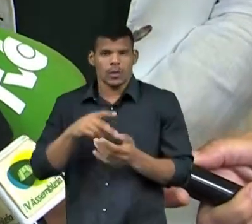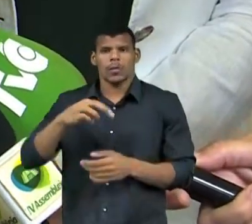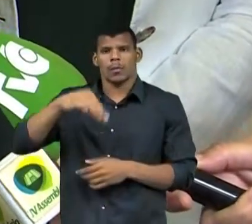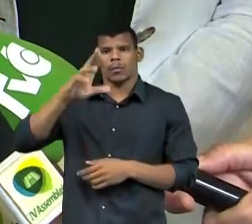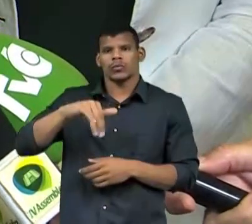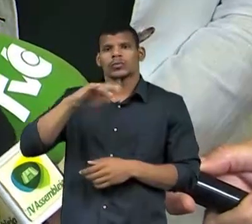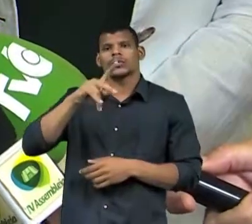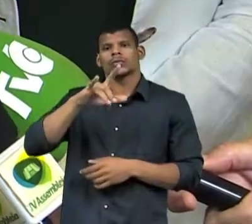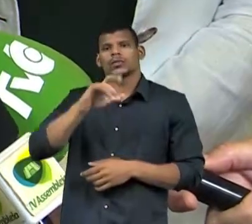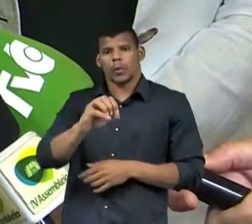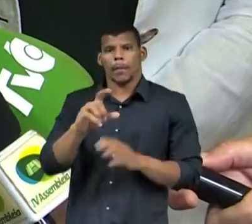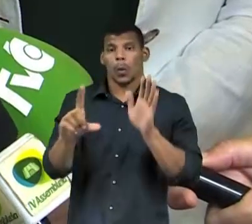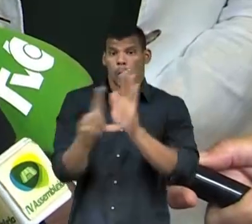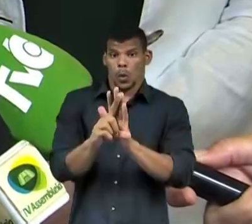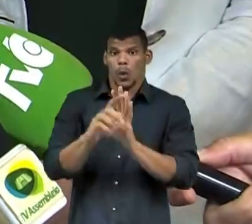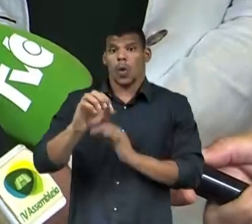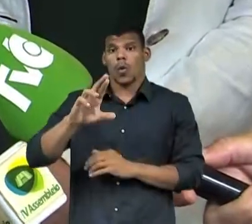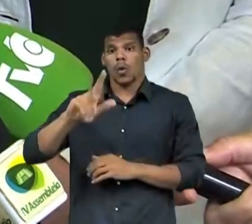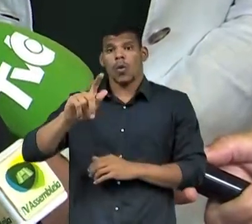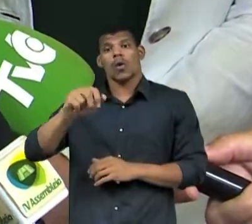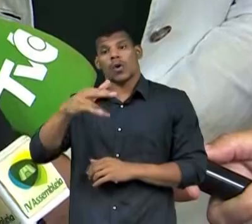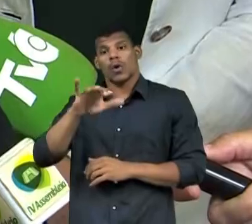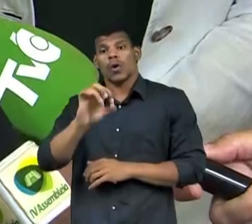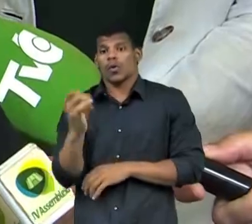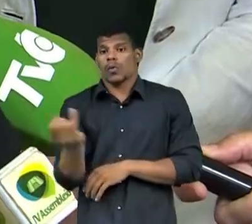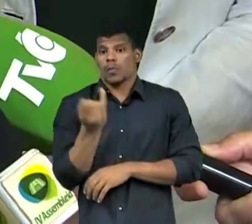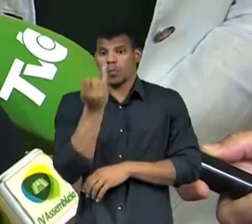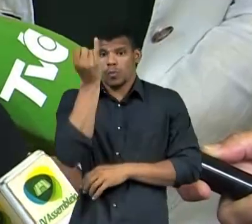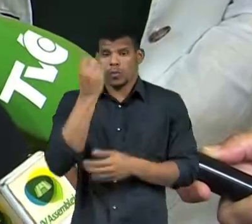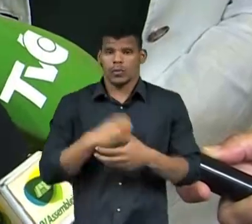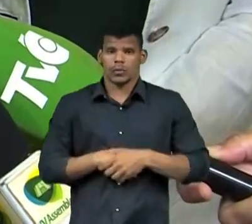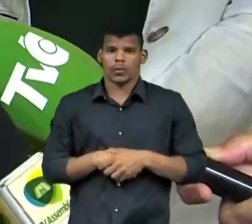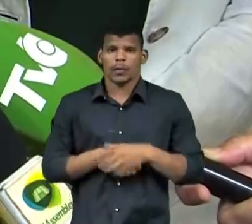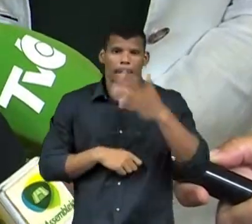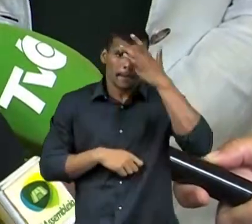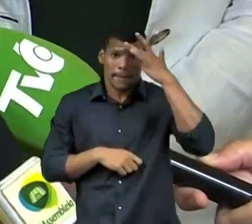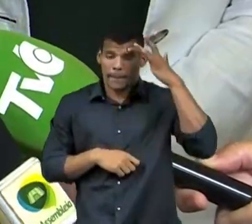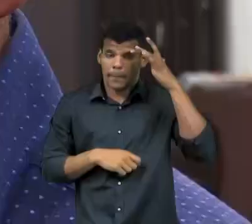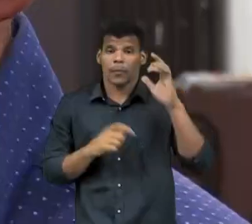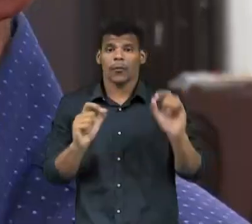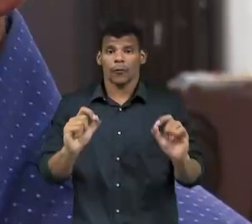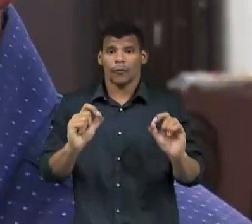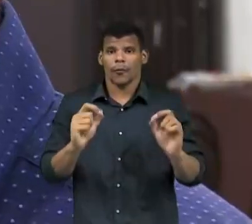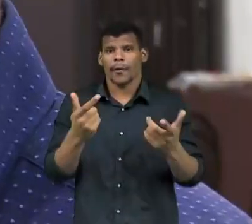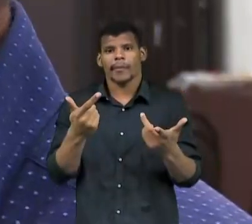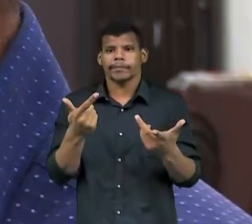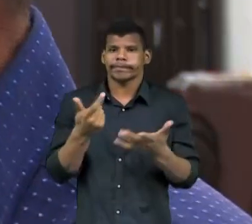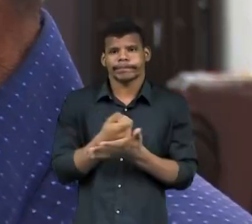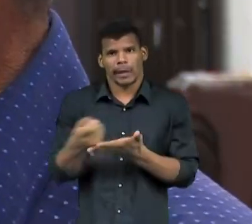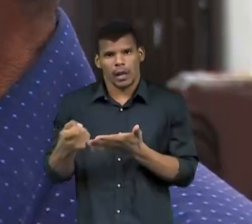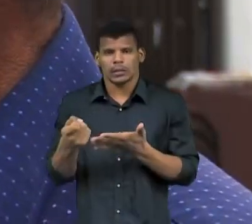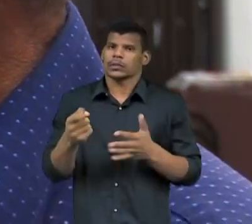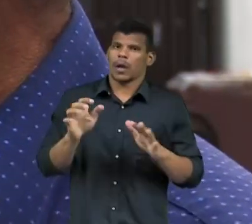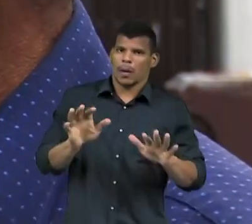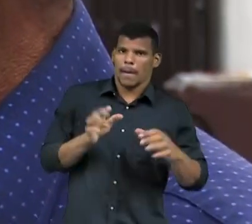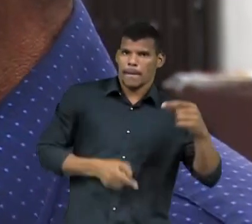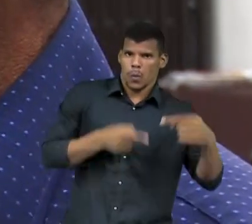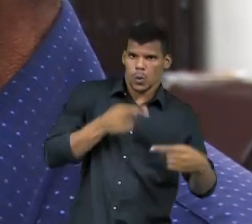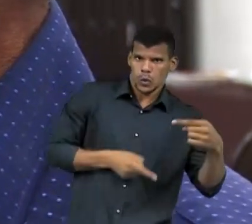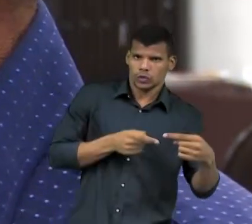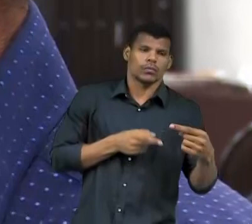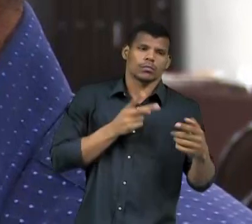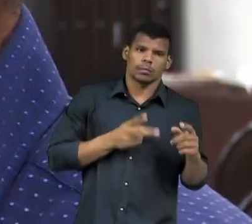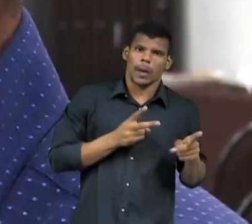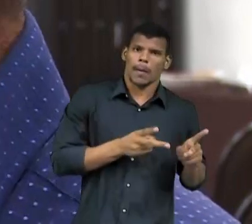lei orgânica. Isso é muito importante, porque as pessoas passam, mas a política continua. O prefeito de Palhano, um dos que